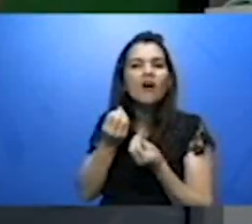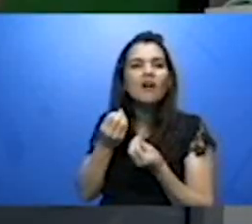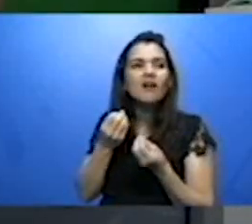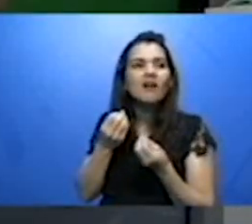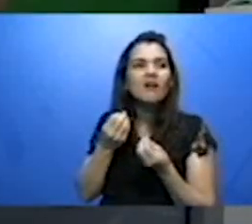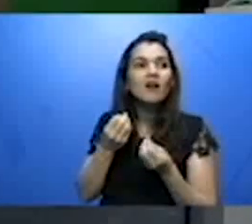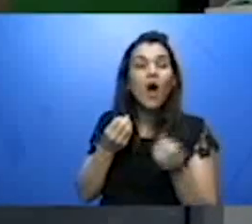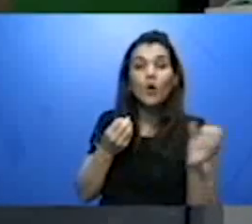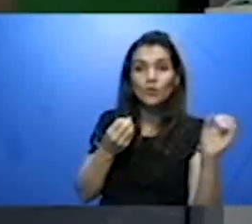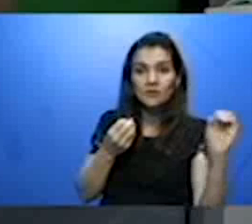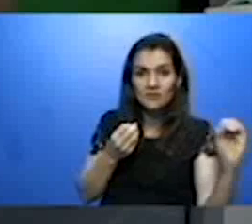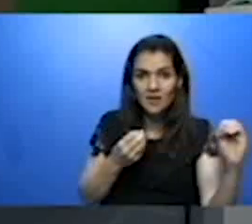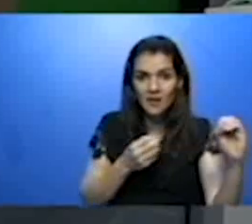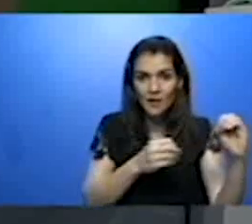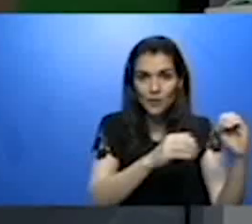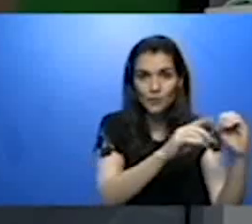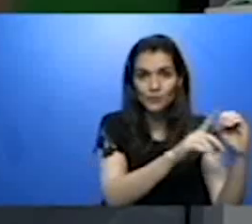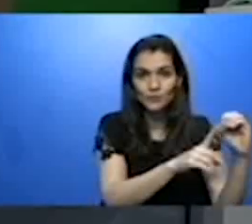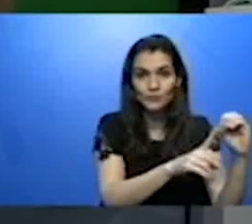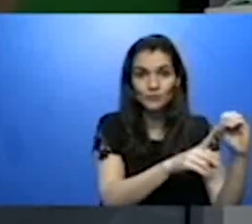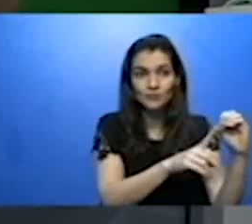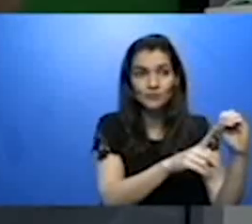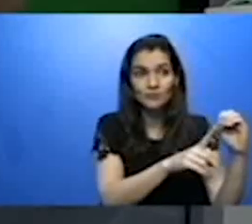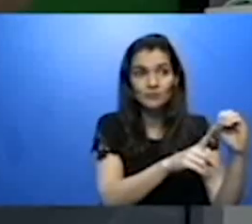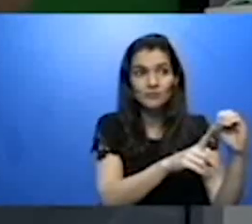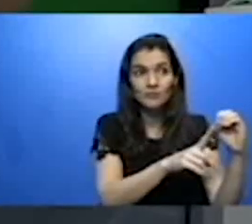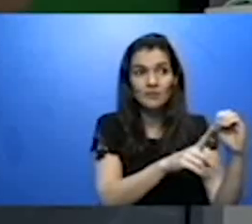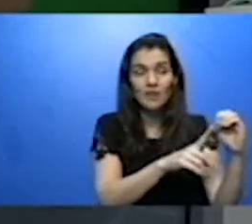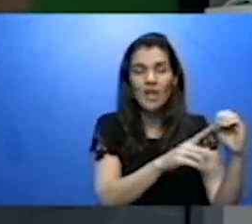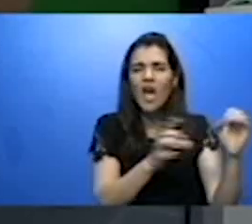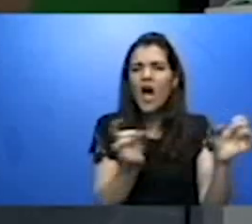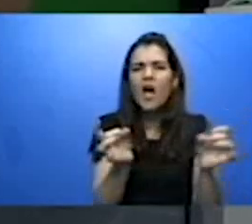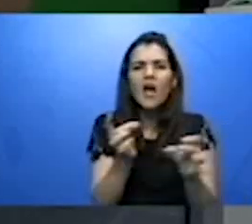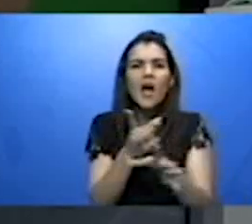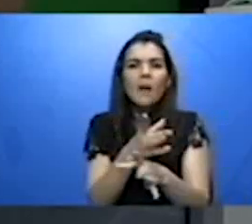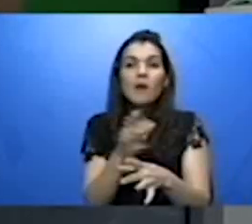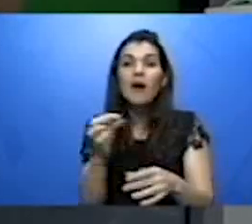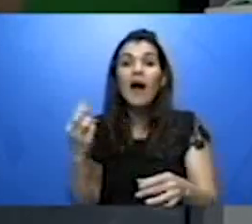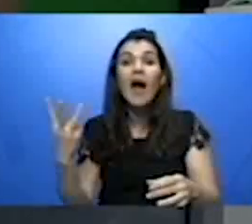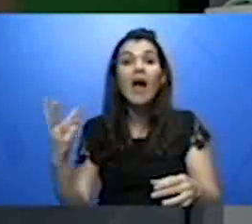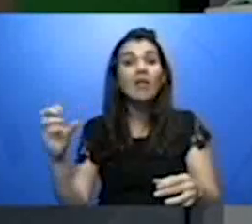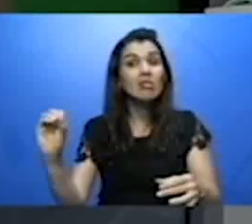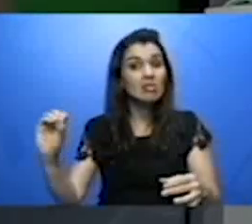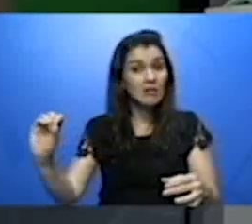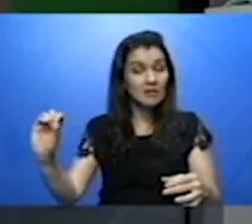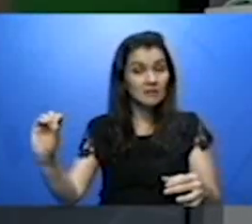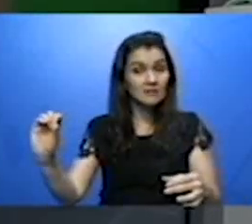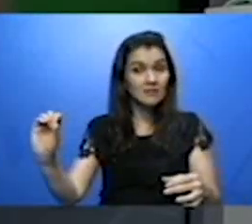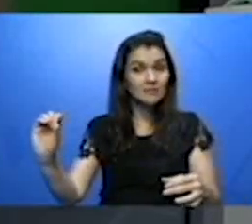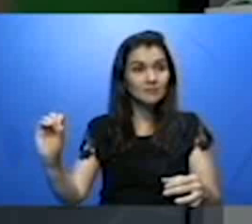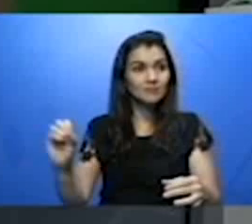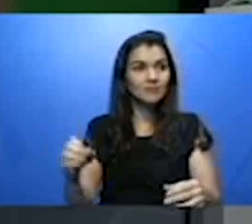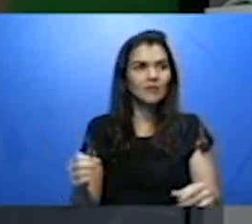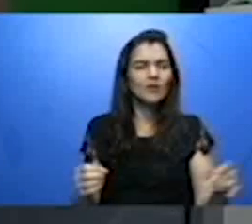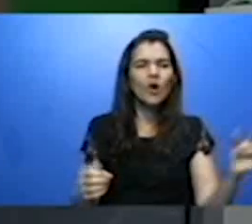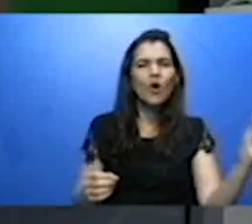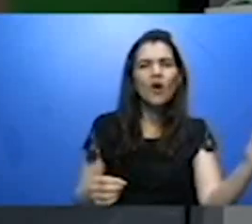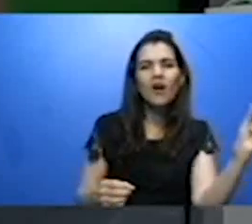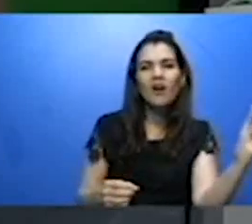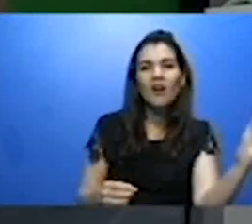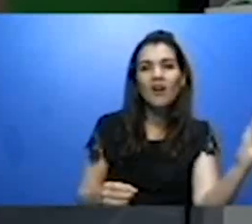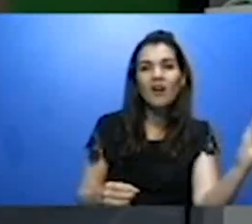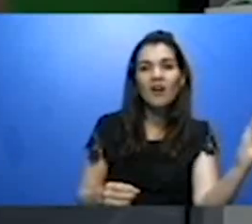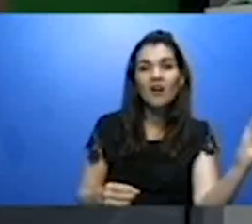começa aqui no zero essa mais comum que nós temos e termina aqui no 30 né esse comecinho aqui ó